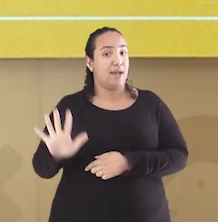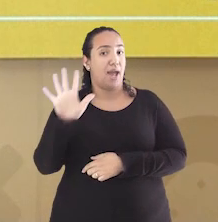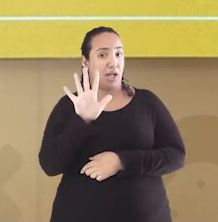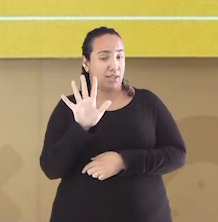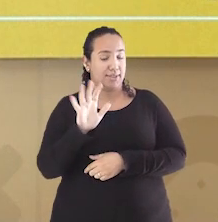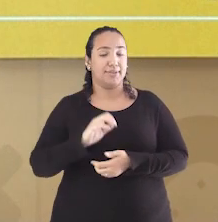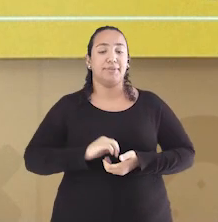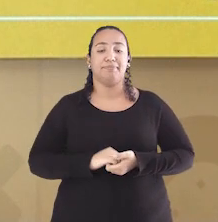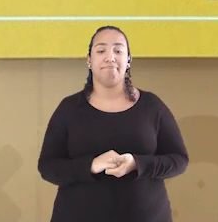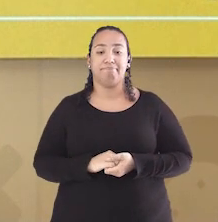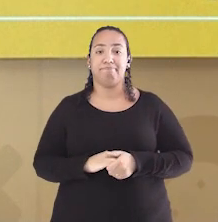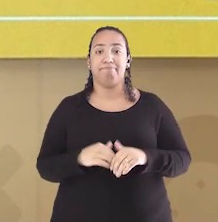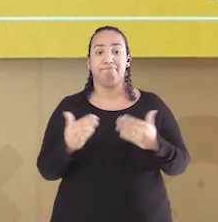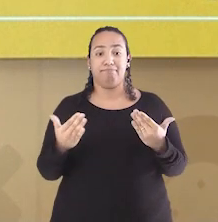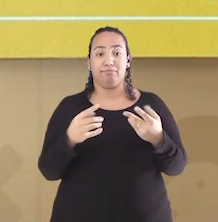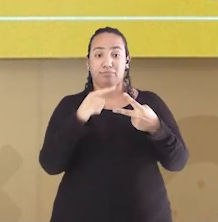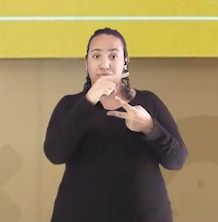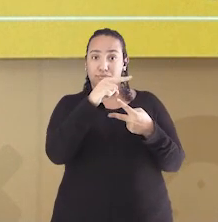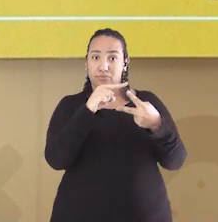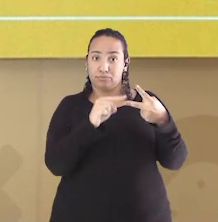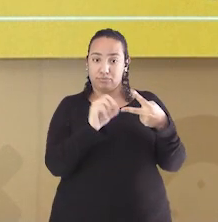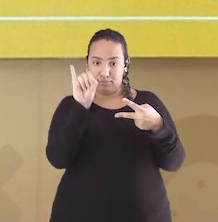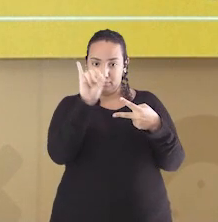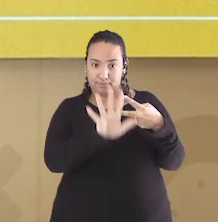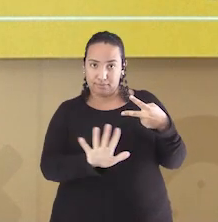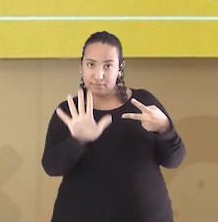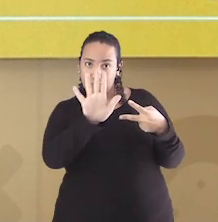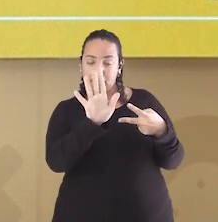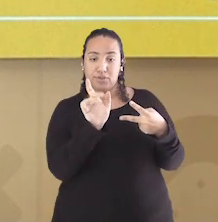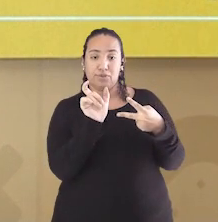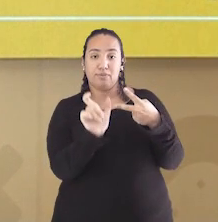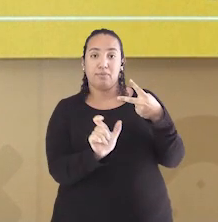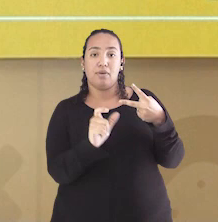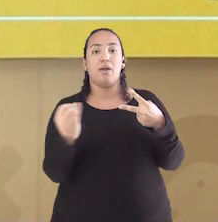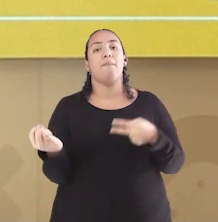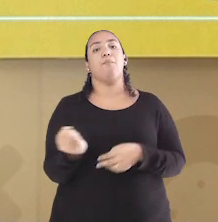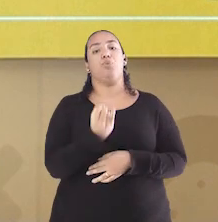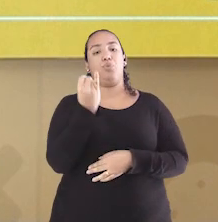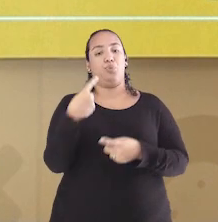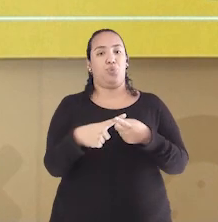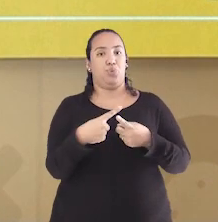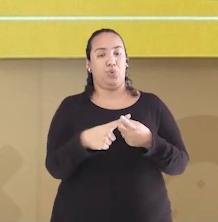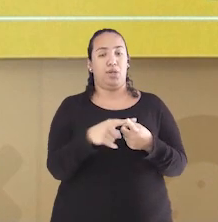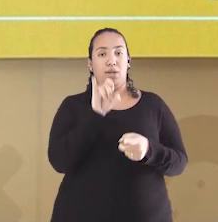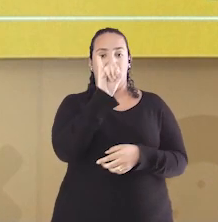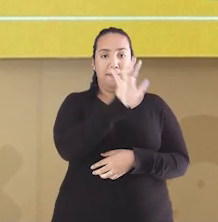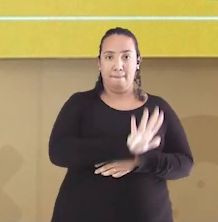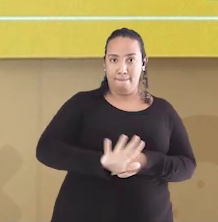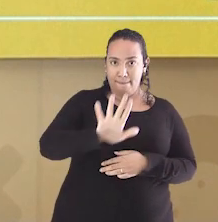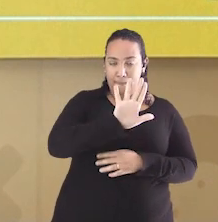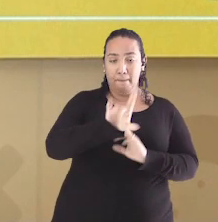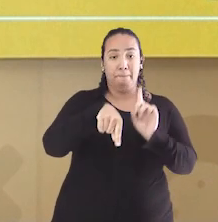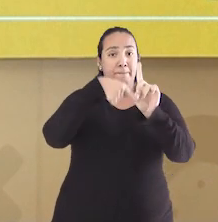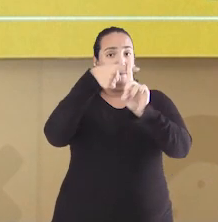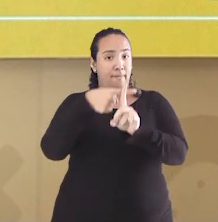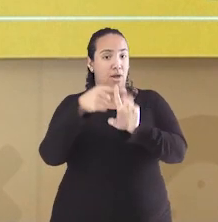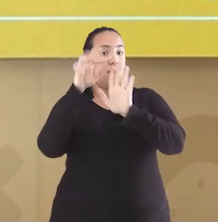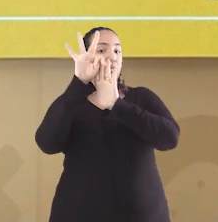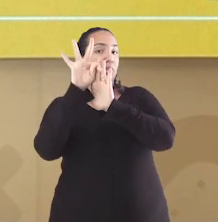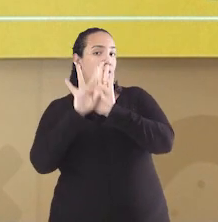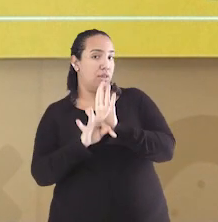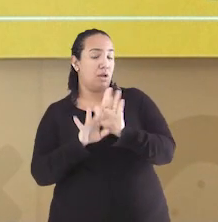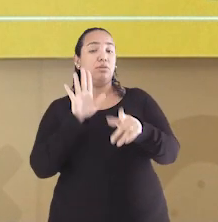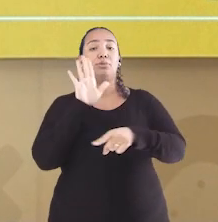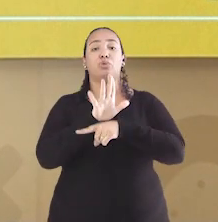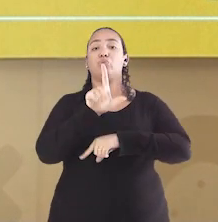imagens. Essa composição é importante, pois ambas, imagem e texto,